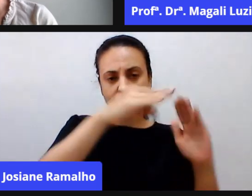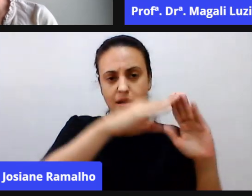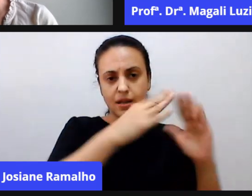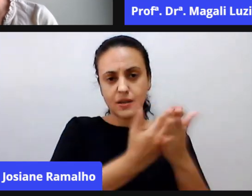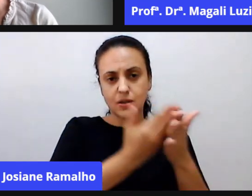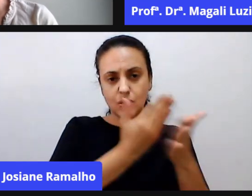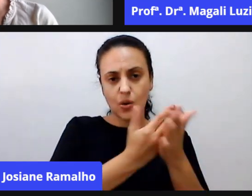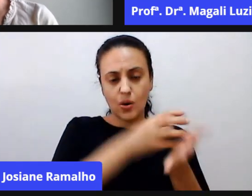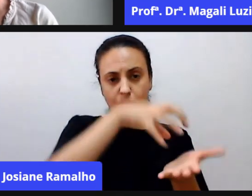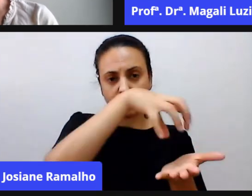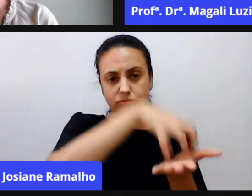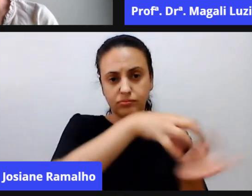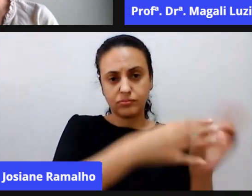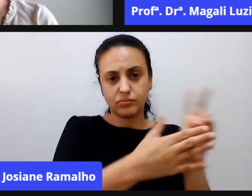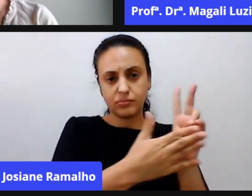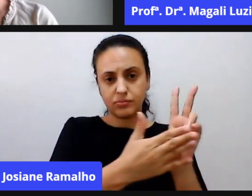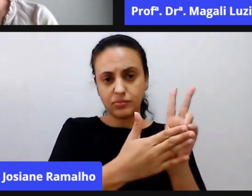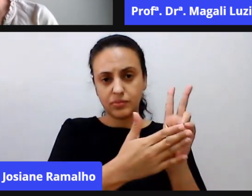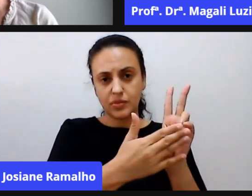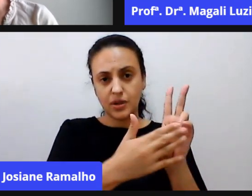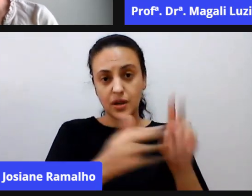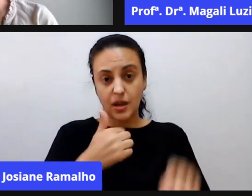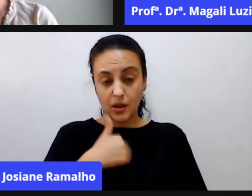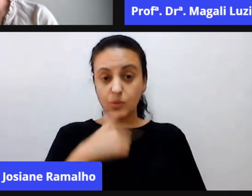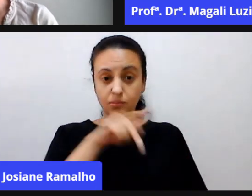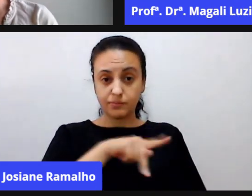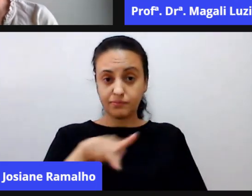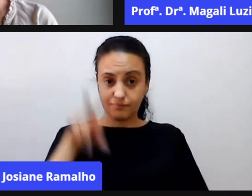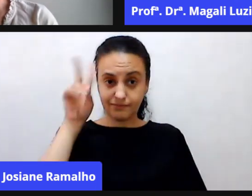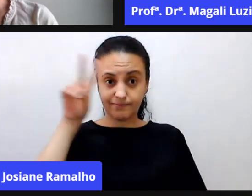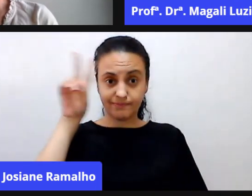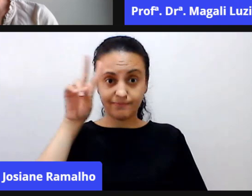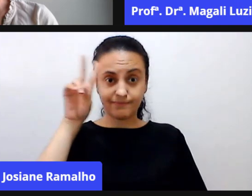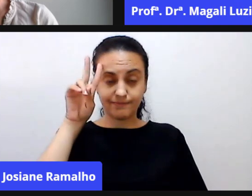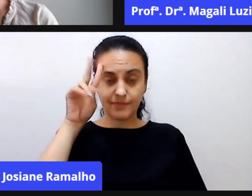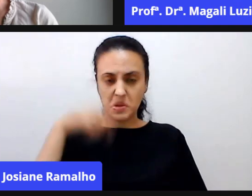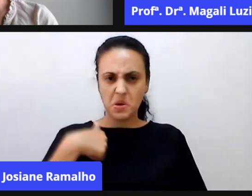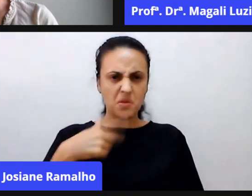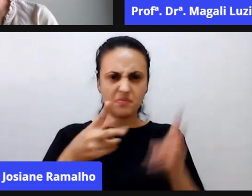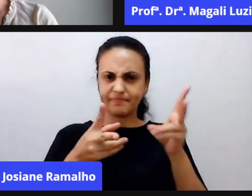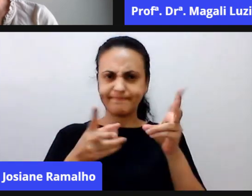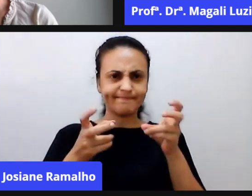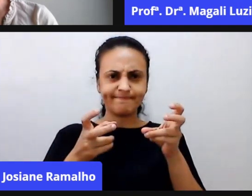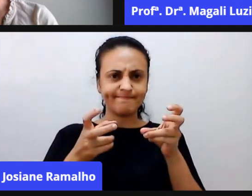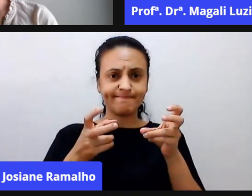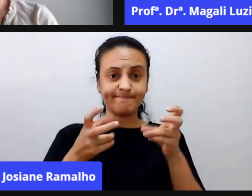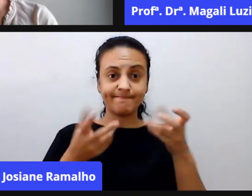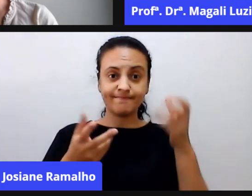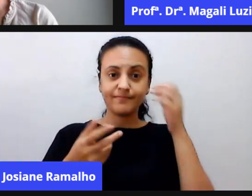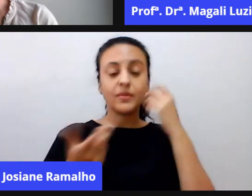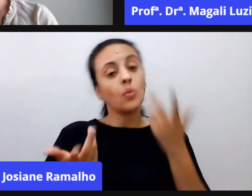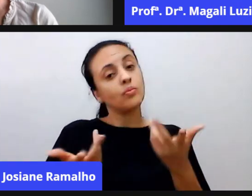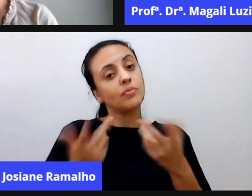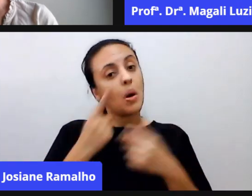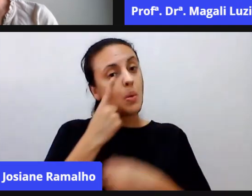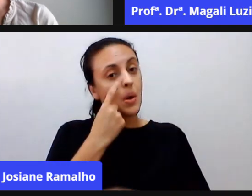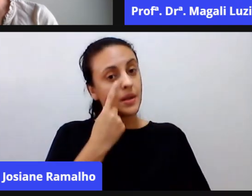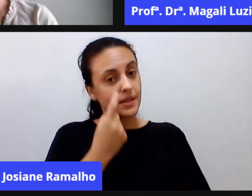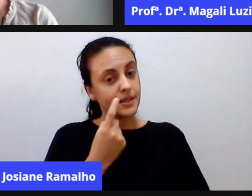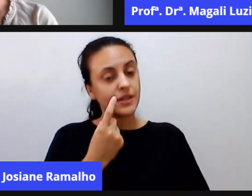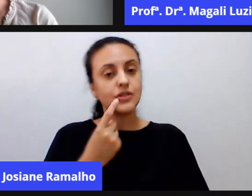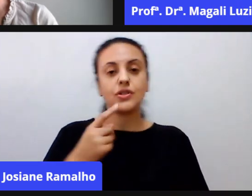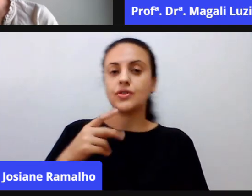Eu, enquanto professora de história, né, eu não percebi isso, sabe? Então é interessante. Então a gente vai